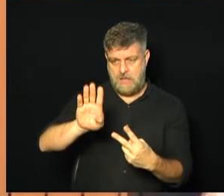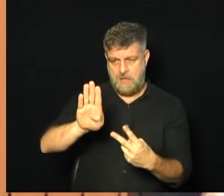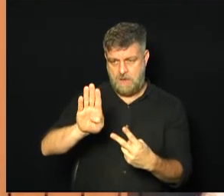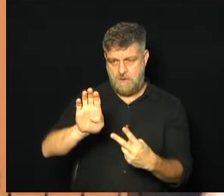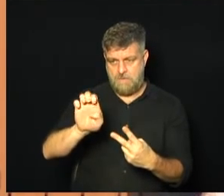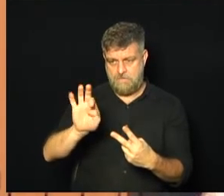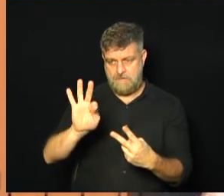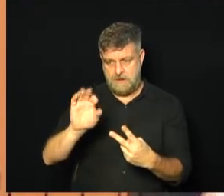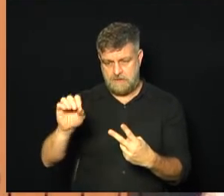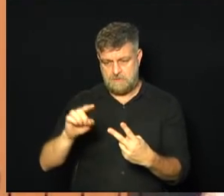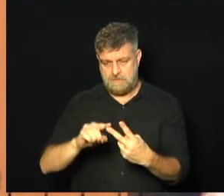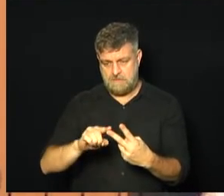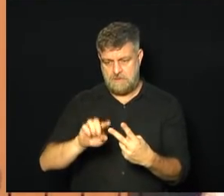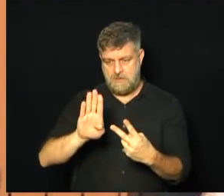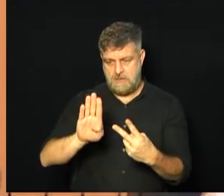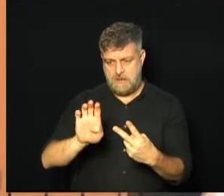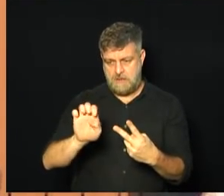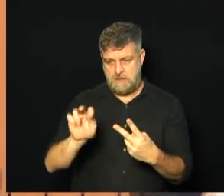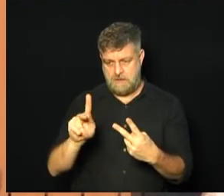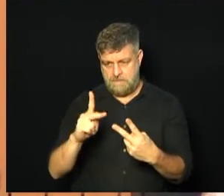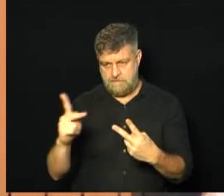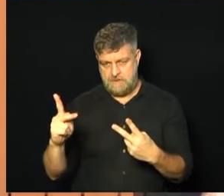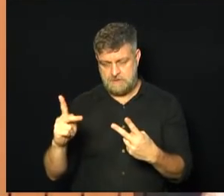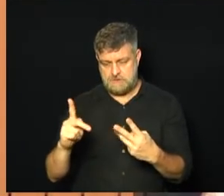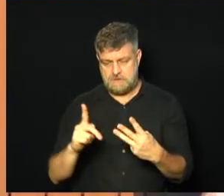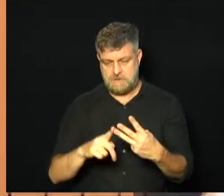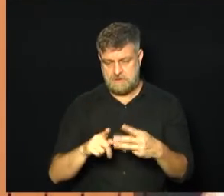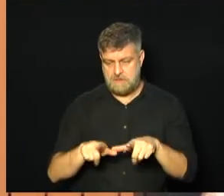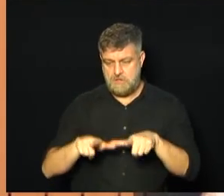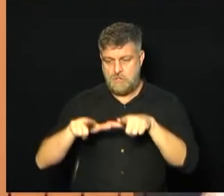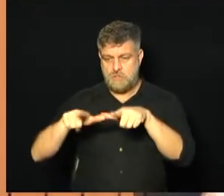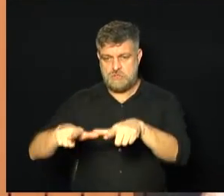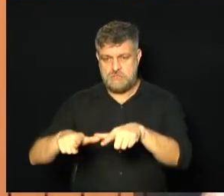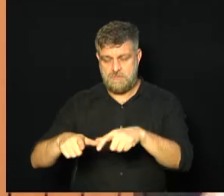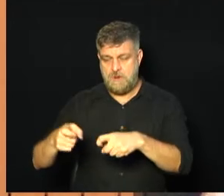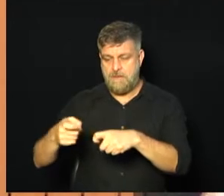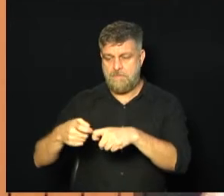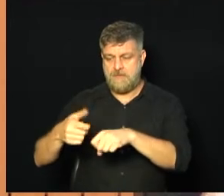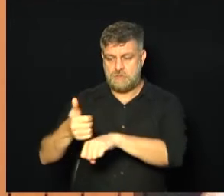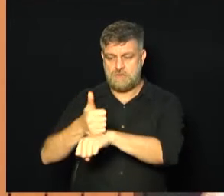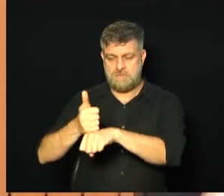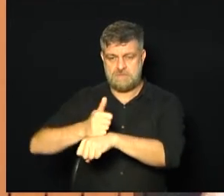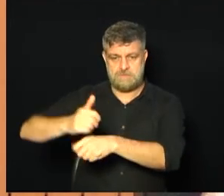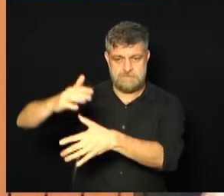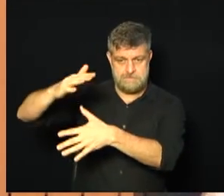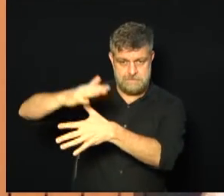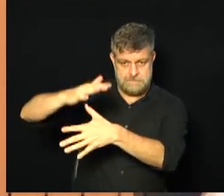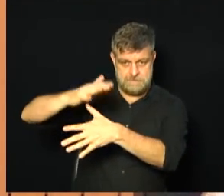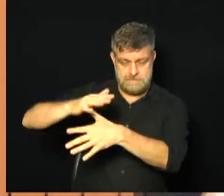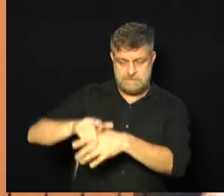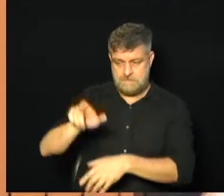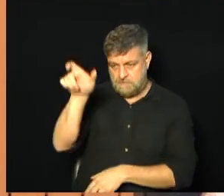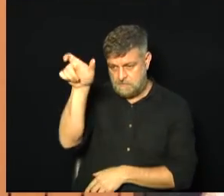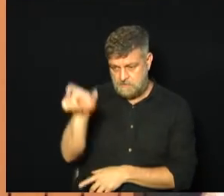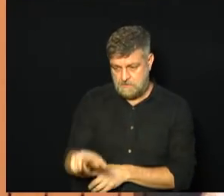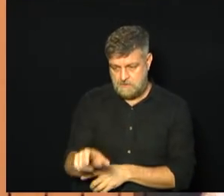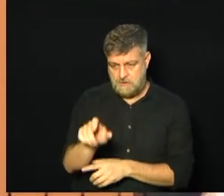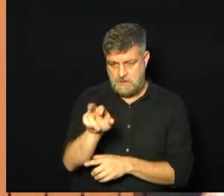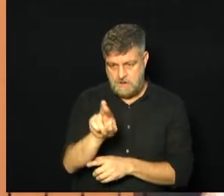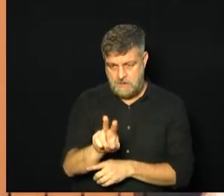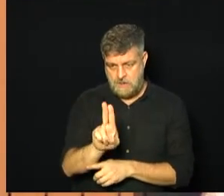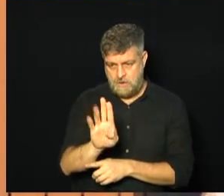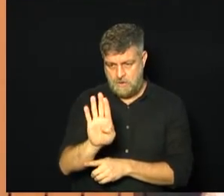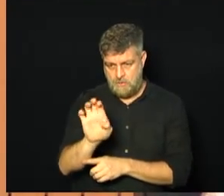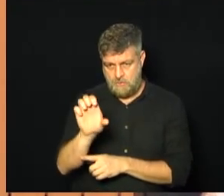Naziacene, a Elizabeth Aparecida Pinto, e o diploma de mérito médico Dr. Roberto Maia Rocha Brito, a Rubens Borges